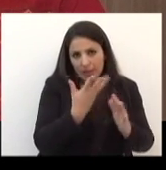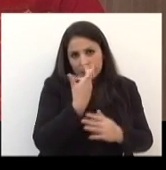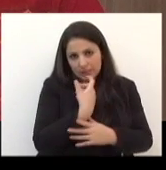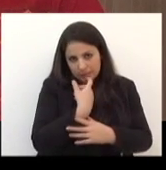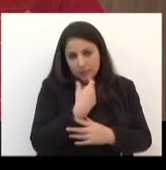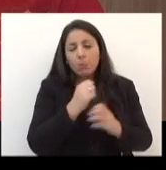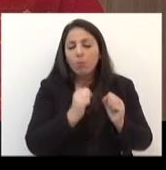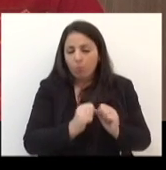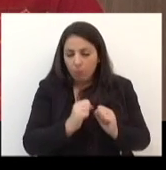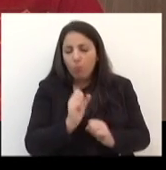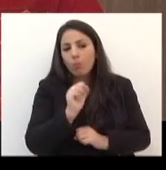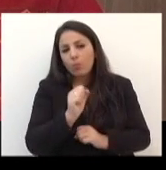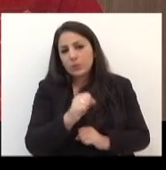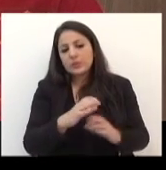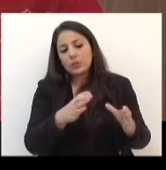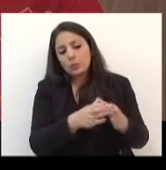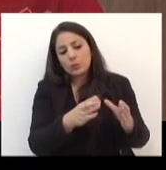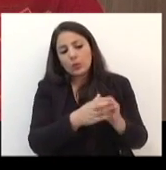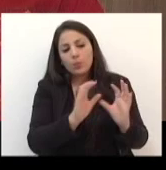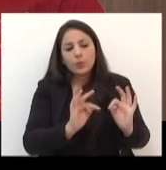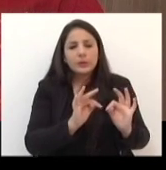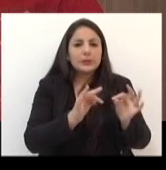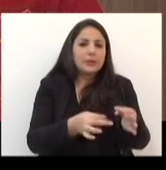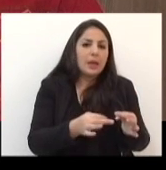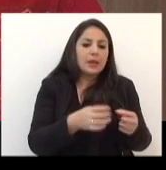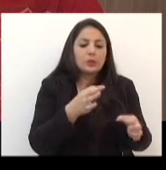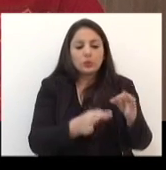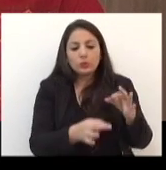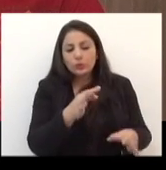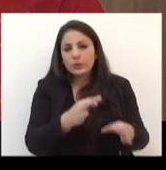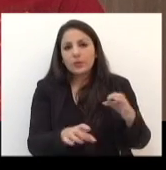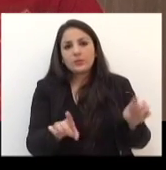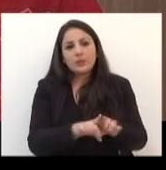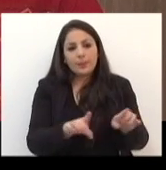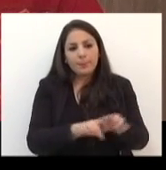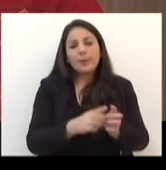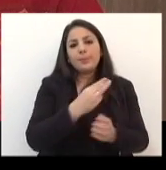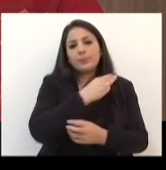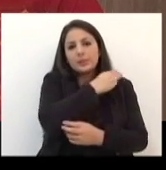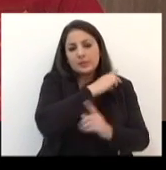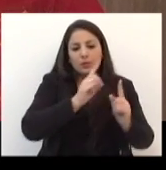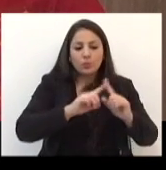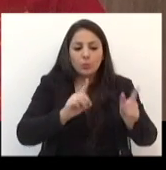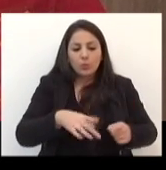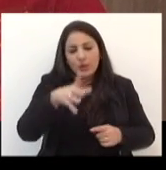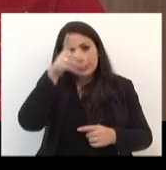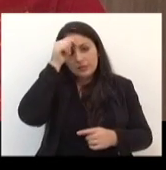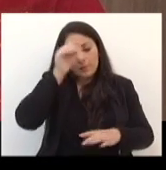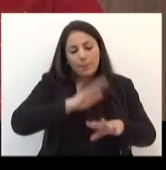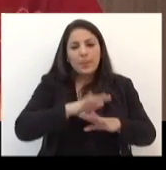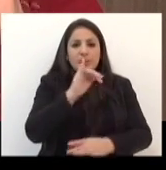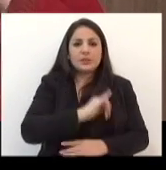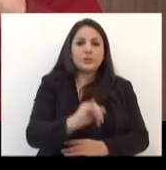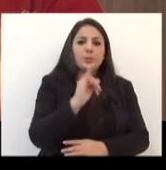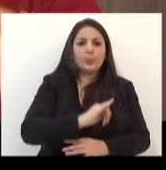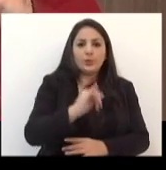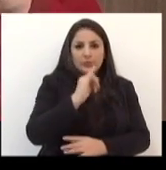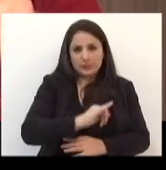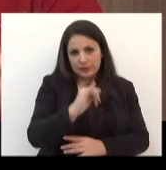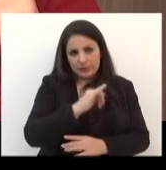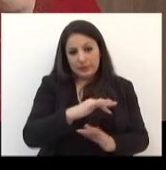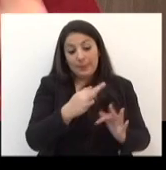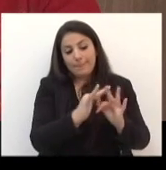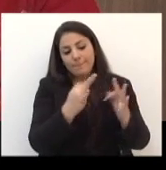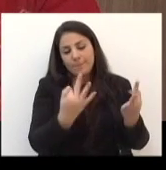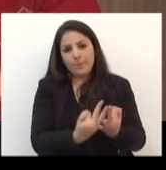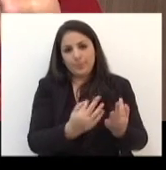subsidiada. A equipe técnica, o Judiciário e também o Ministério Público vão analisar o que é mais importante para